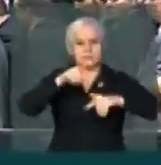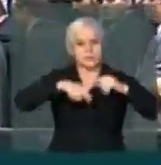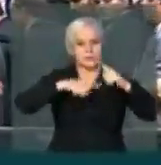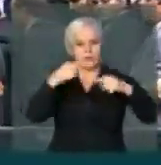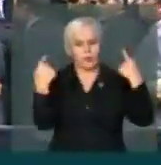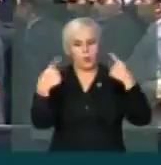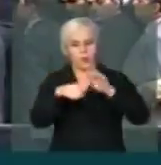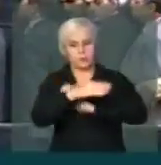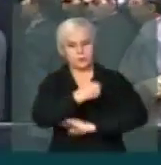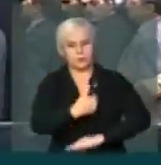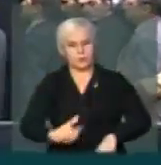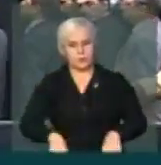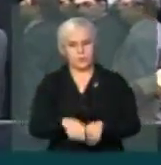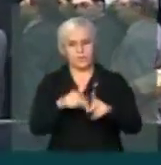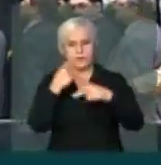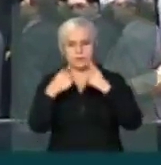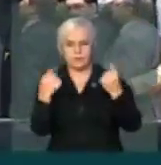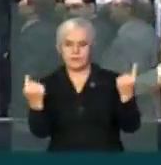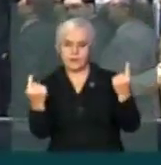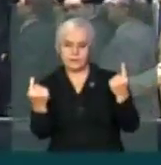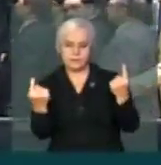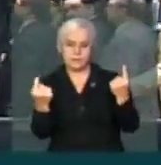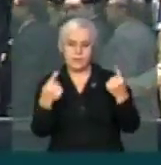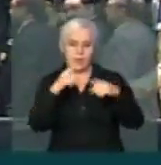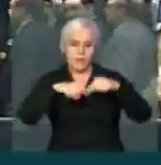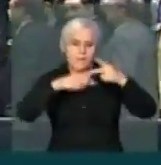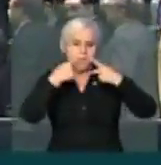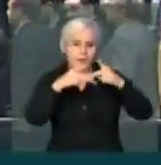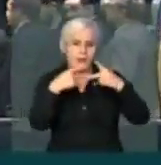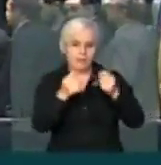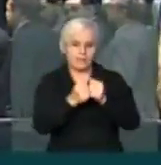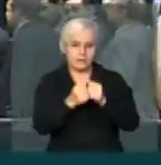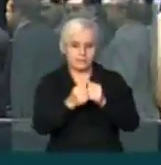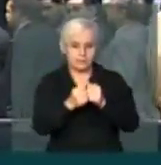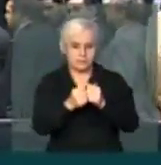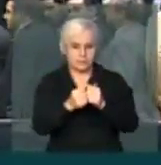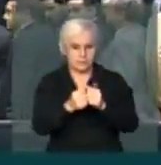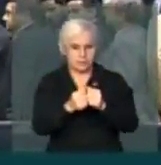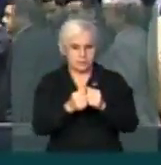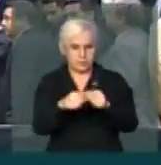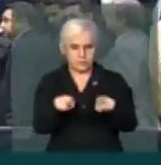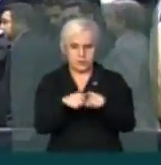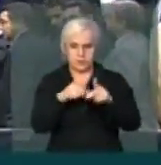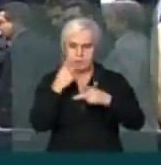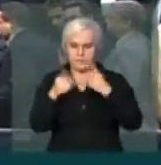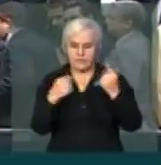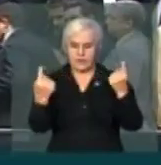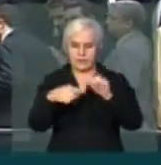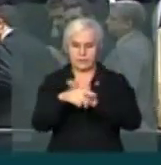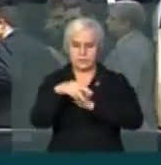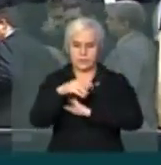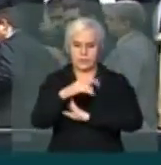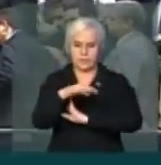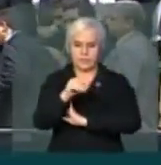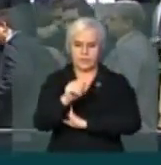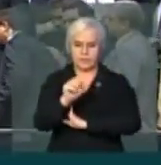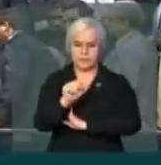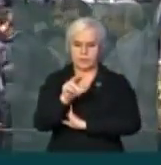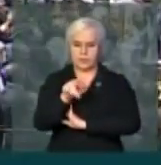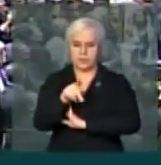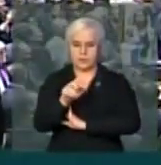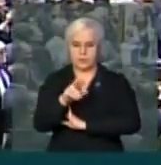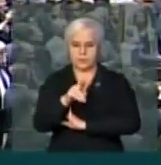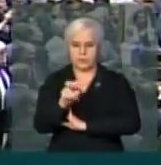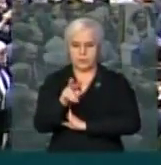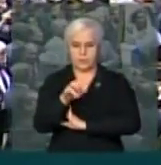contra o governo e se manifestavam também contrariamente a esse projeto que trata da meta do superávit, essa proposta que está na pauta